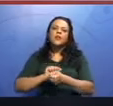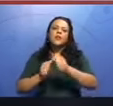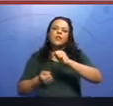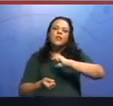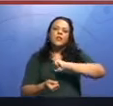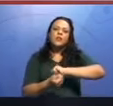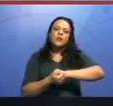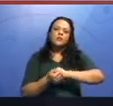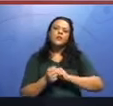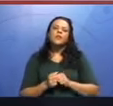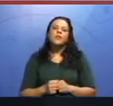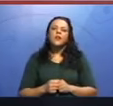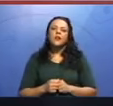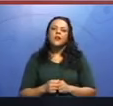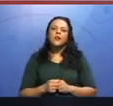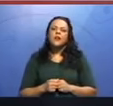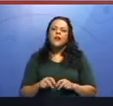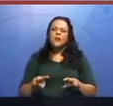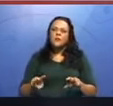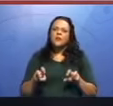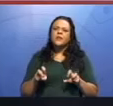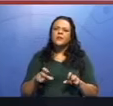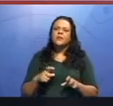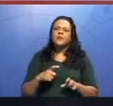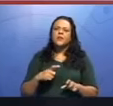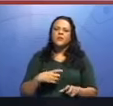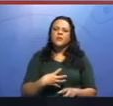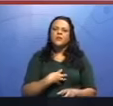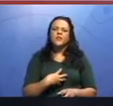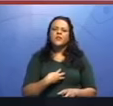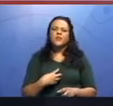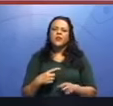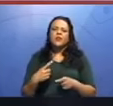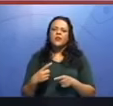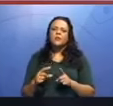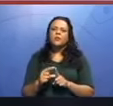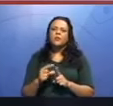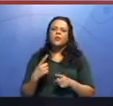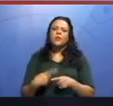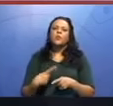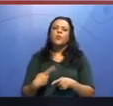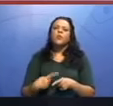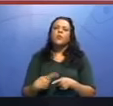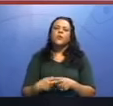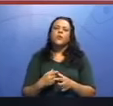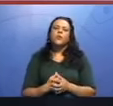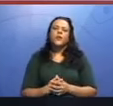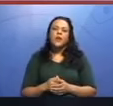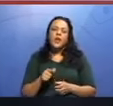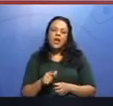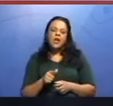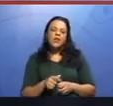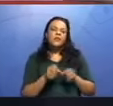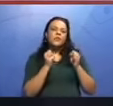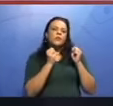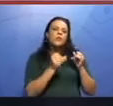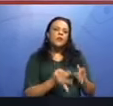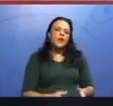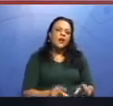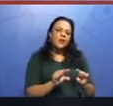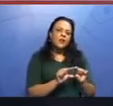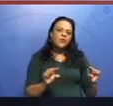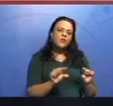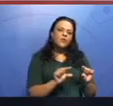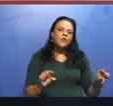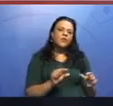fazer um joguinho aí para perceber se tem esse sentido de porquê. Aí, quer dizer que ela vai ser uma conjunção explicativa. Por exemplo,